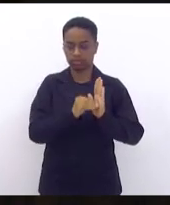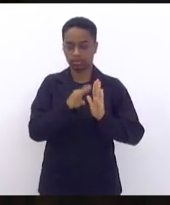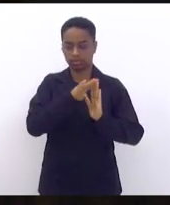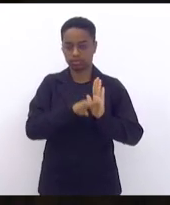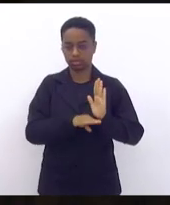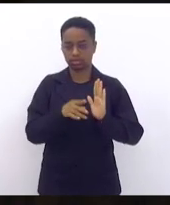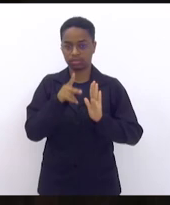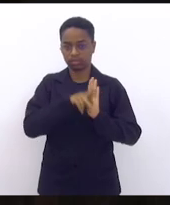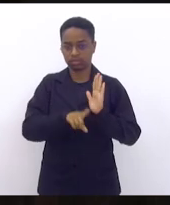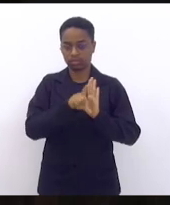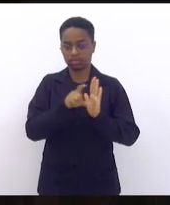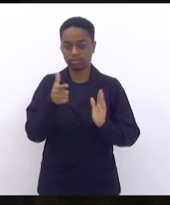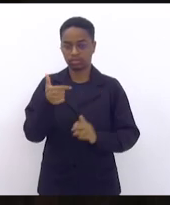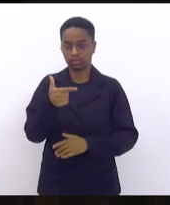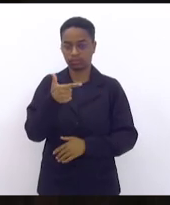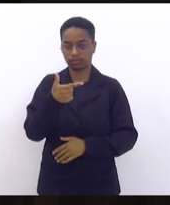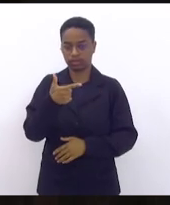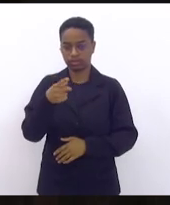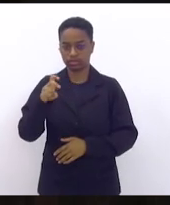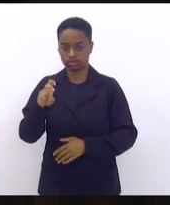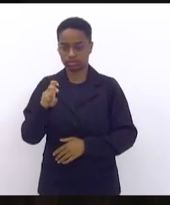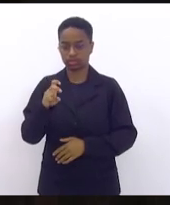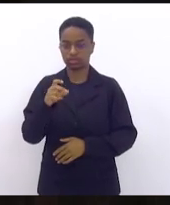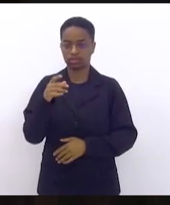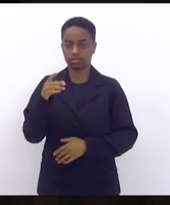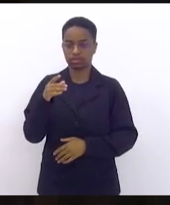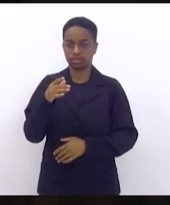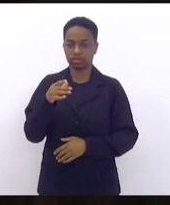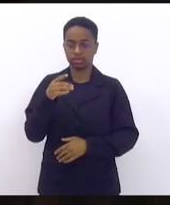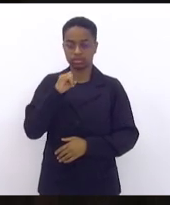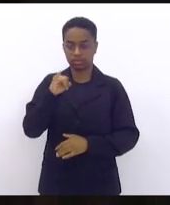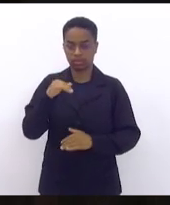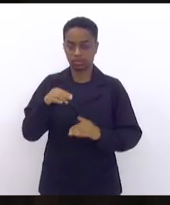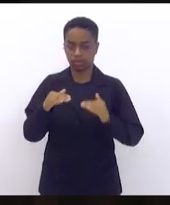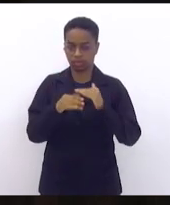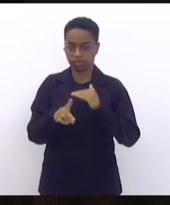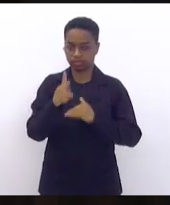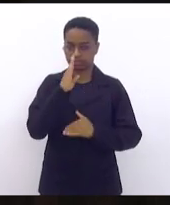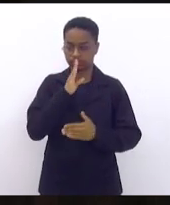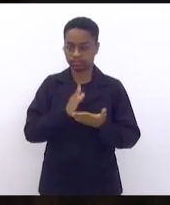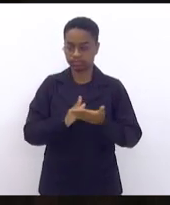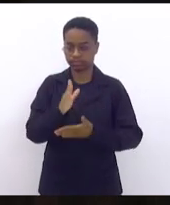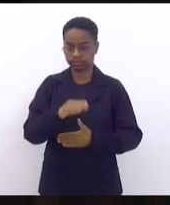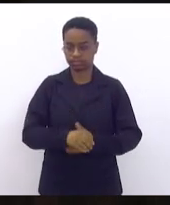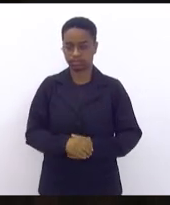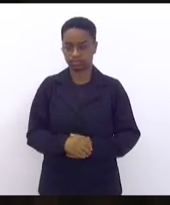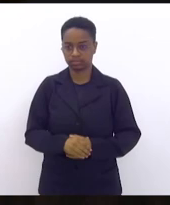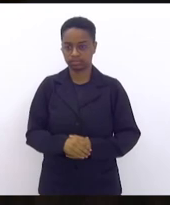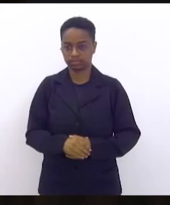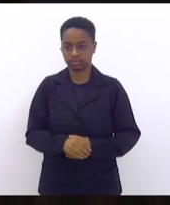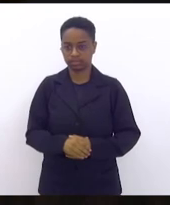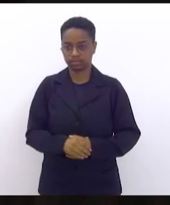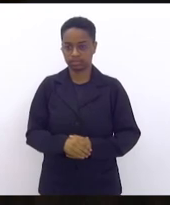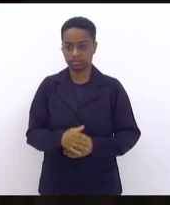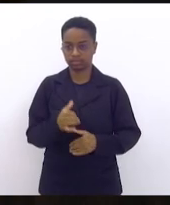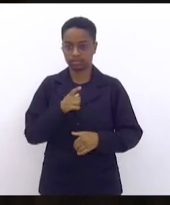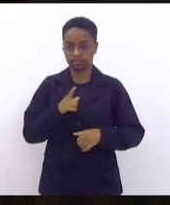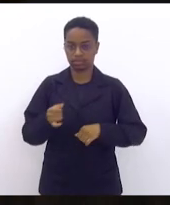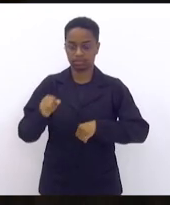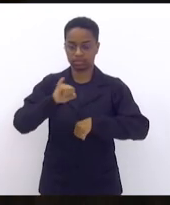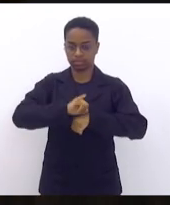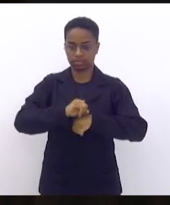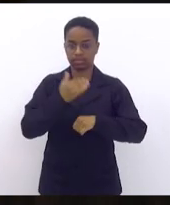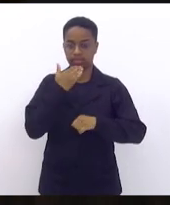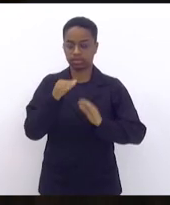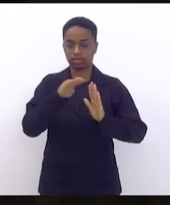projeto 1225 de 23, da deputada Franciane Mota. Senhores que aprovam, mandem como estão, aprovados. Há sobre a mesa requerimento